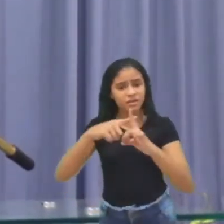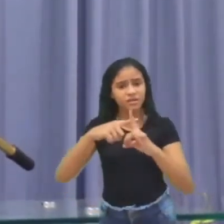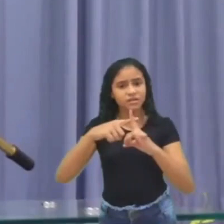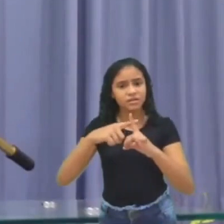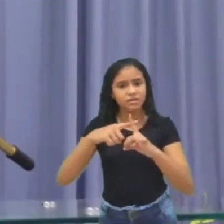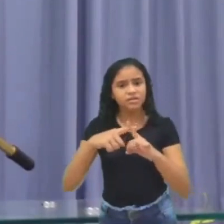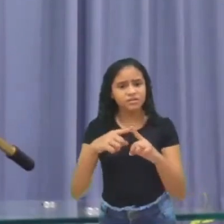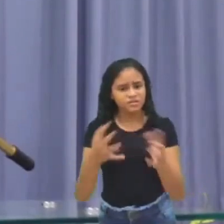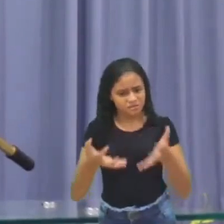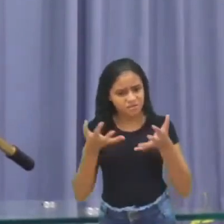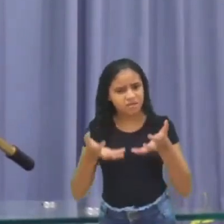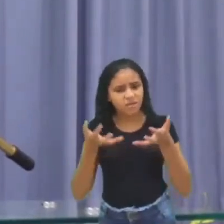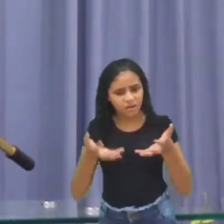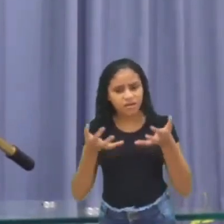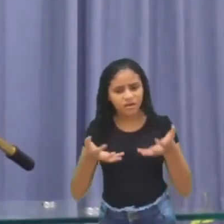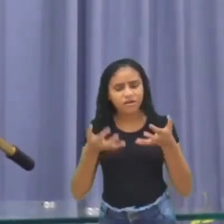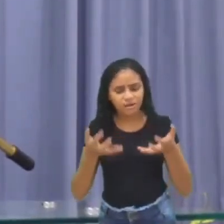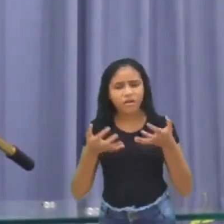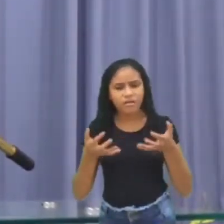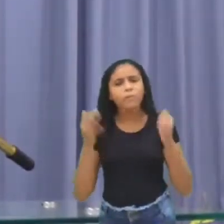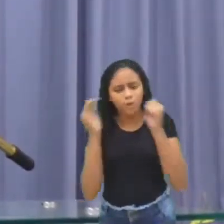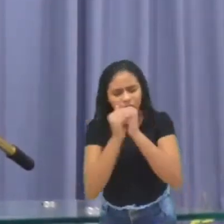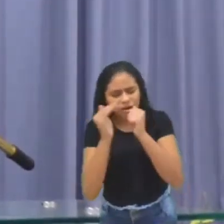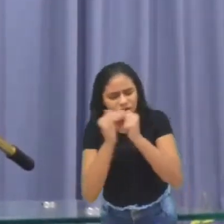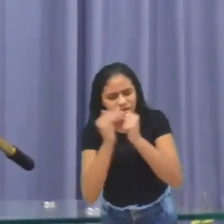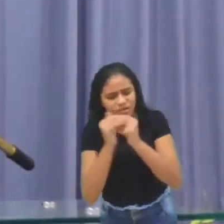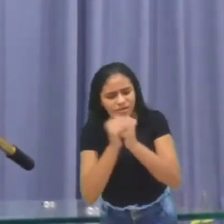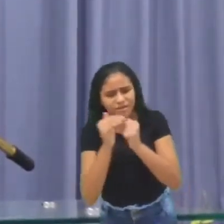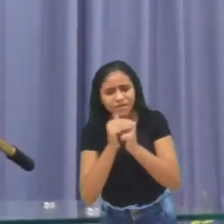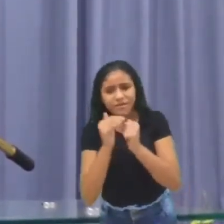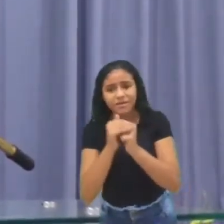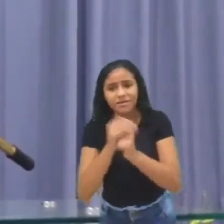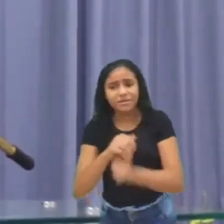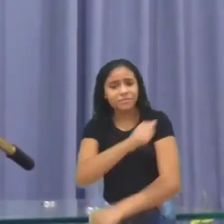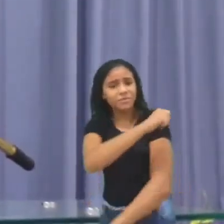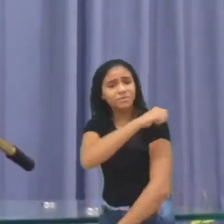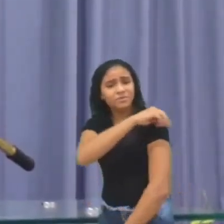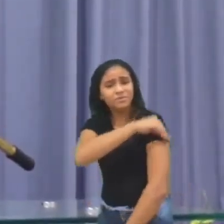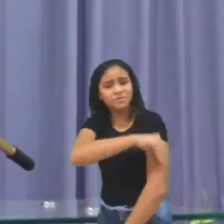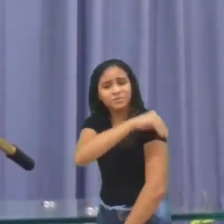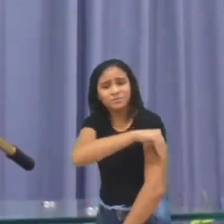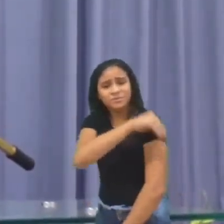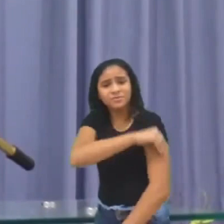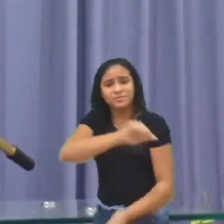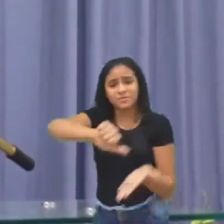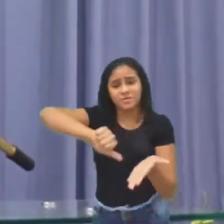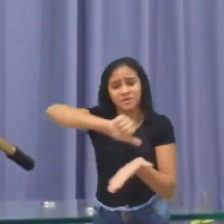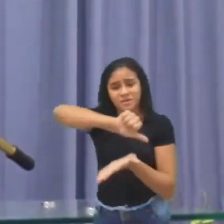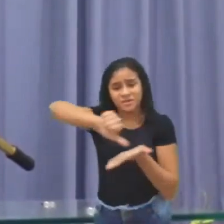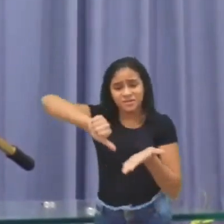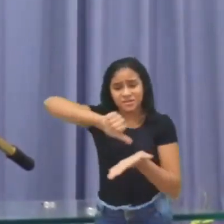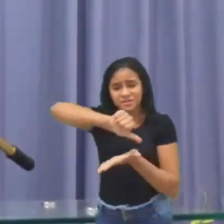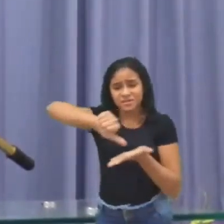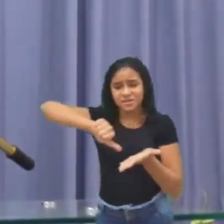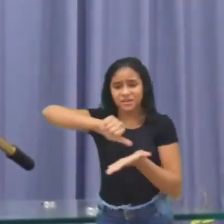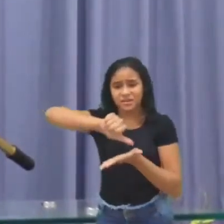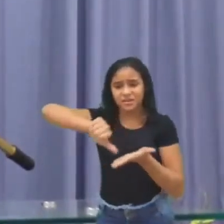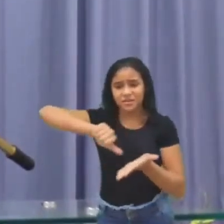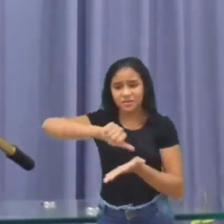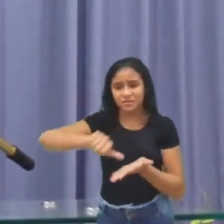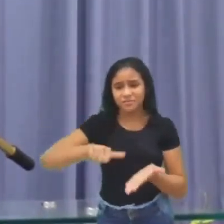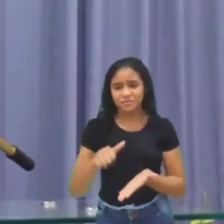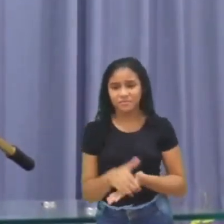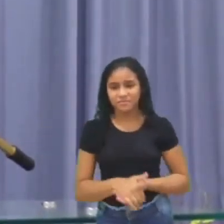ao templo, fazer uma oração, venha com seu álcool gel, entendeu? Venha protegido, venha de máscara, faça a